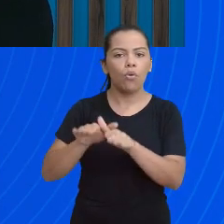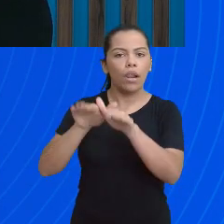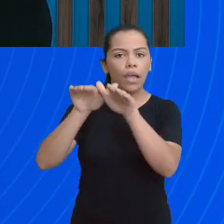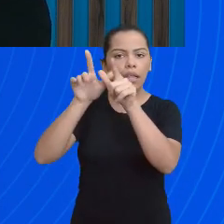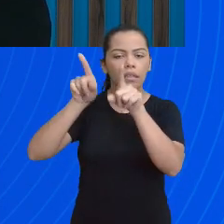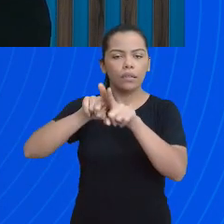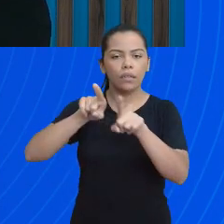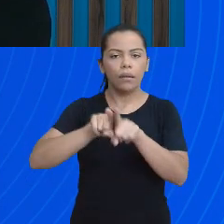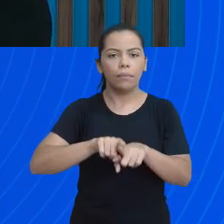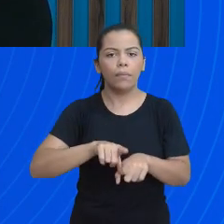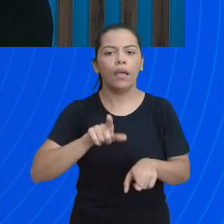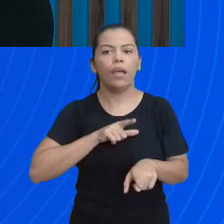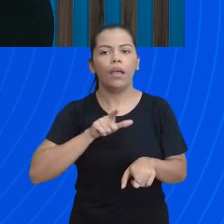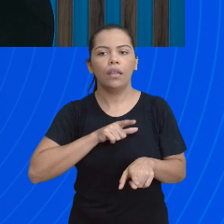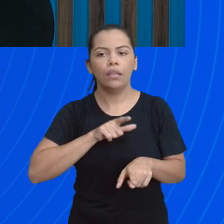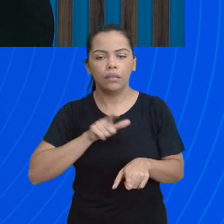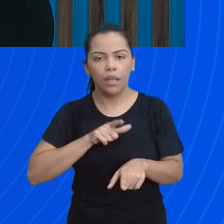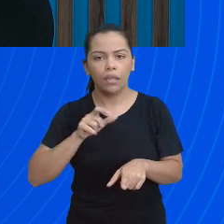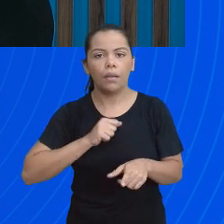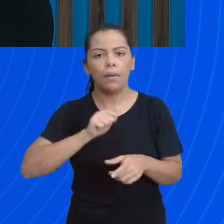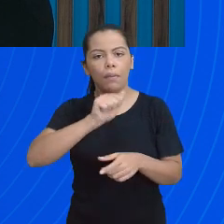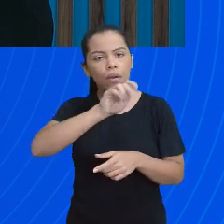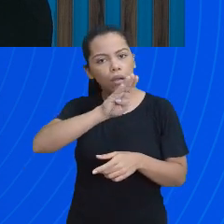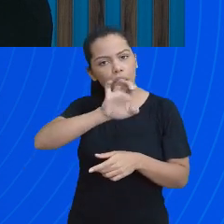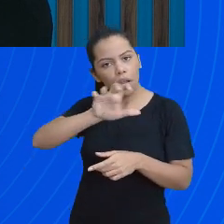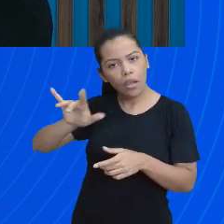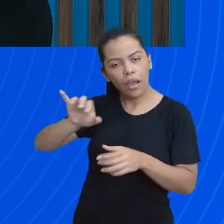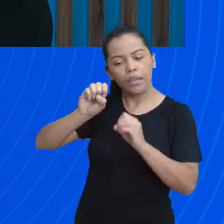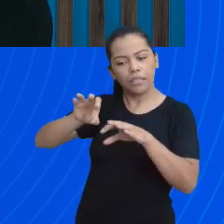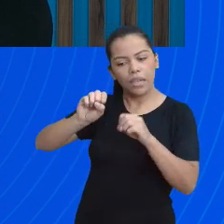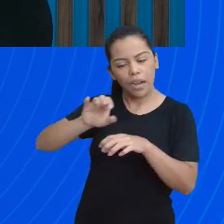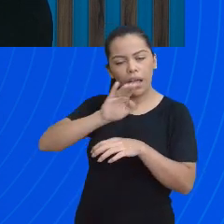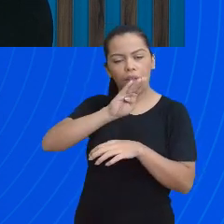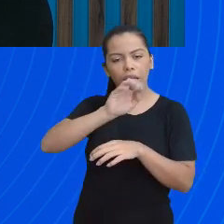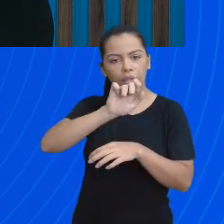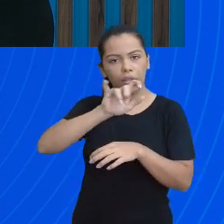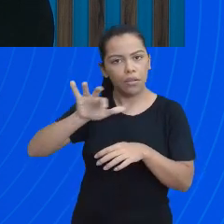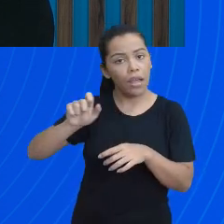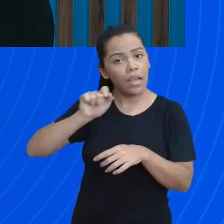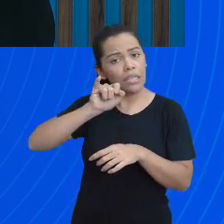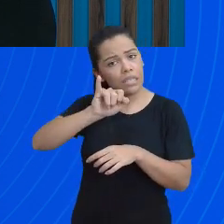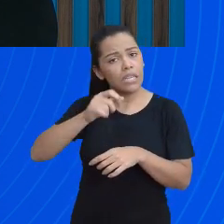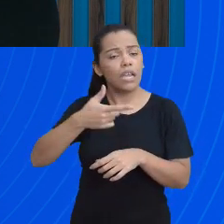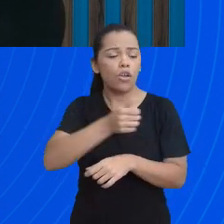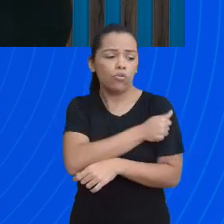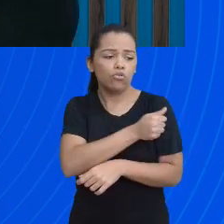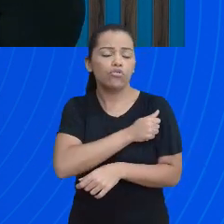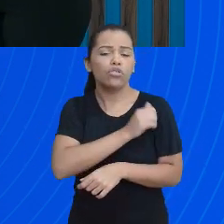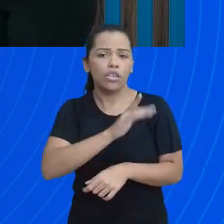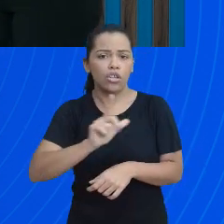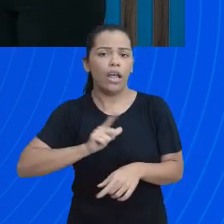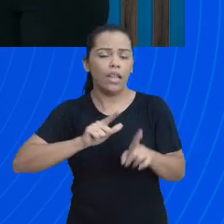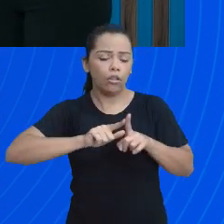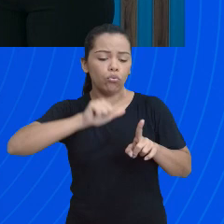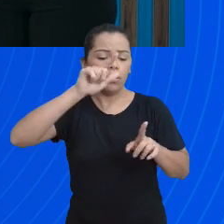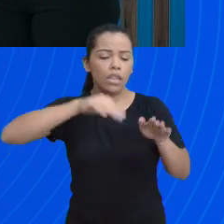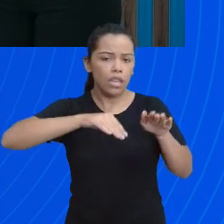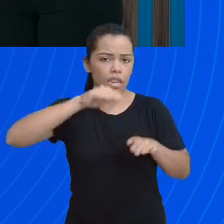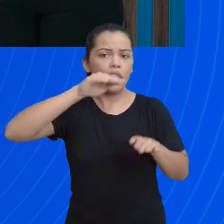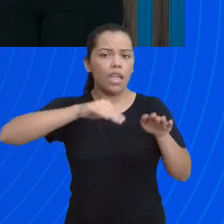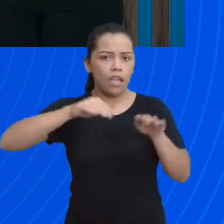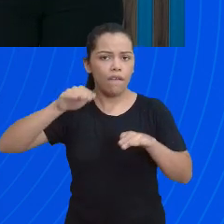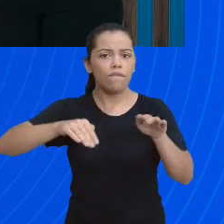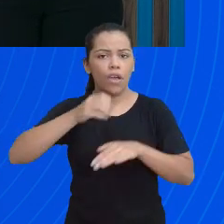for o caso, e se o estudante permitir, estiver nesse nível de construção cognitiva, mas é uma atividade que